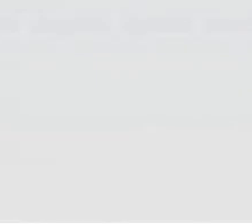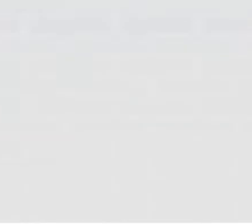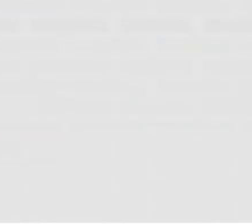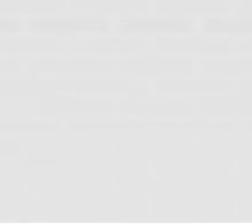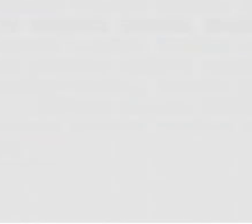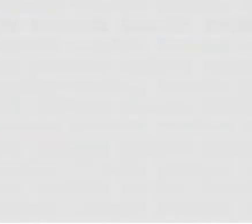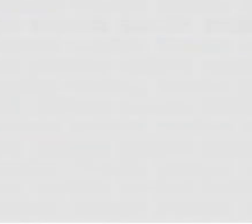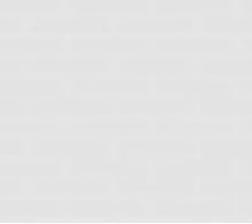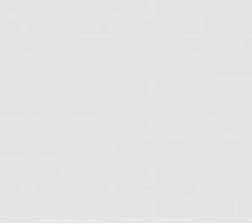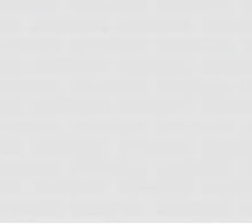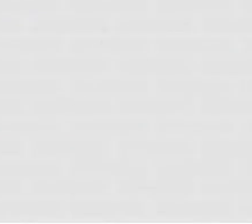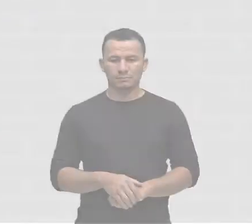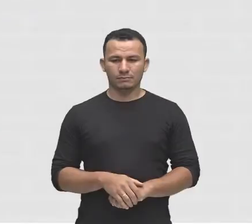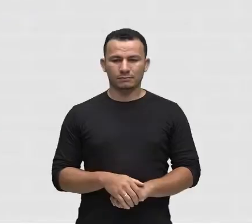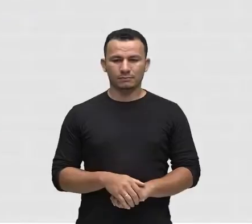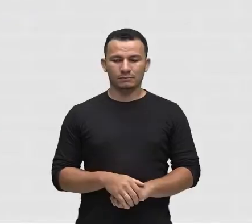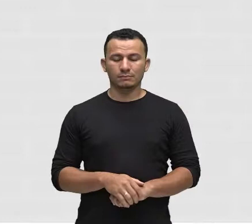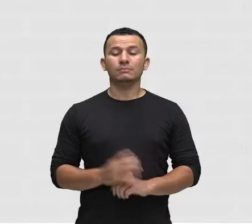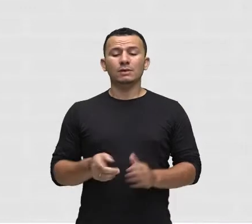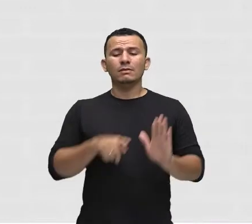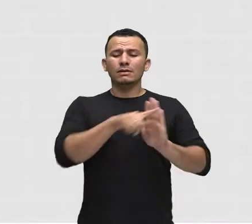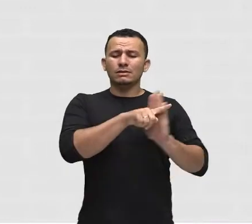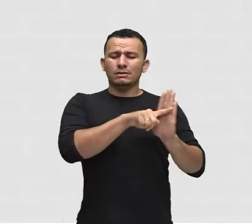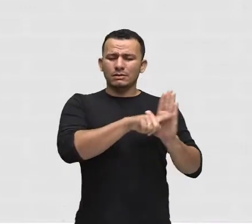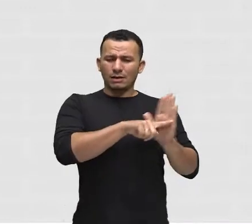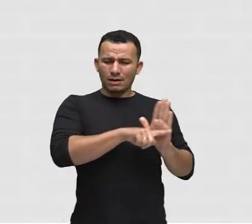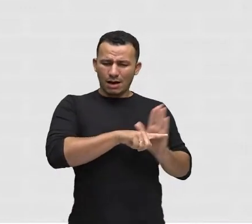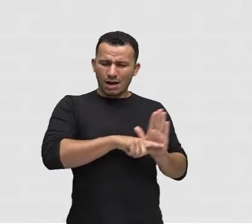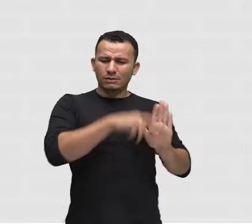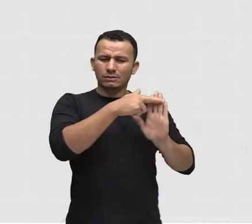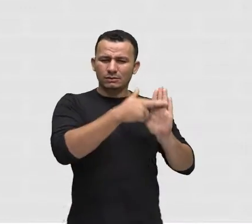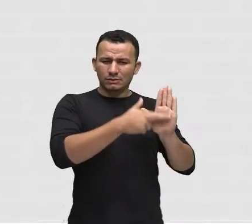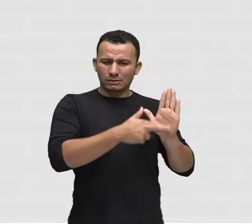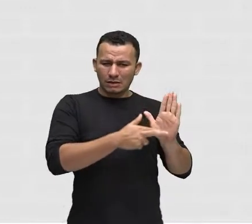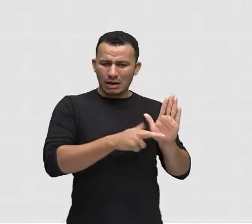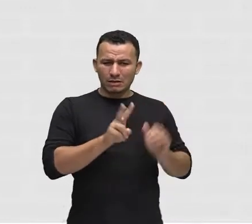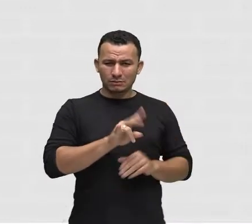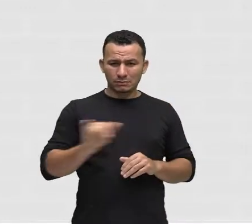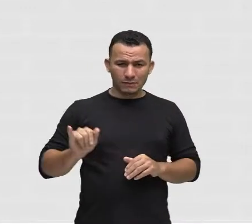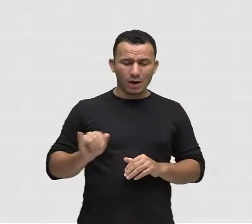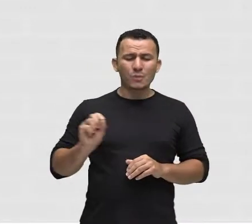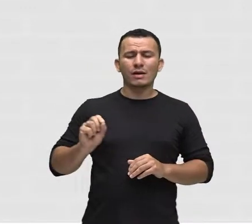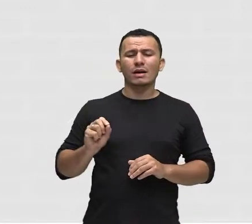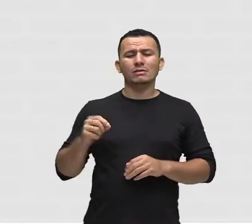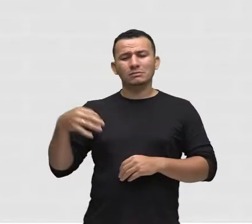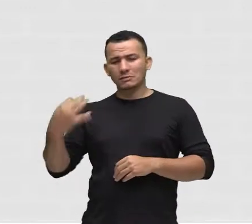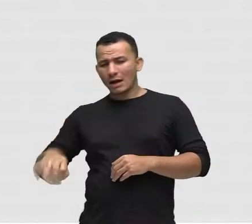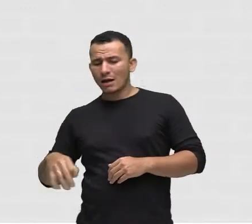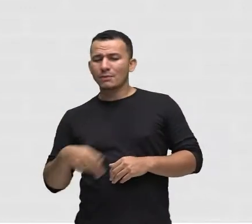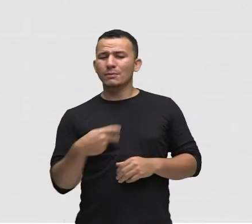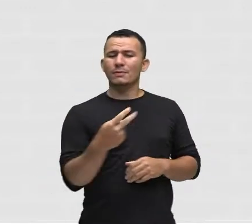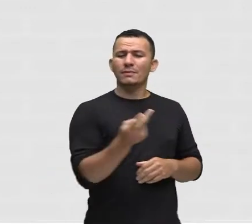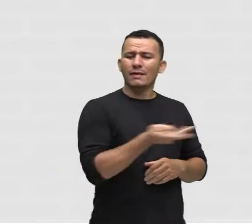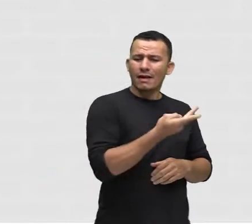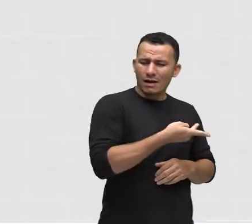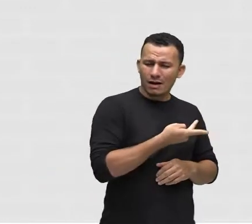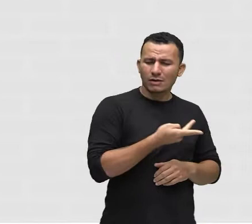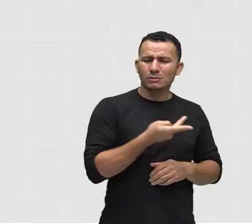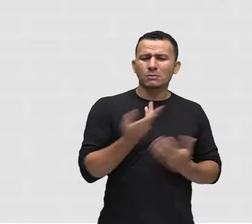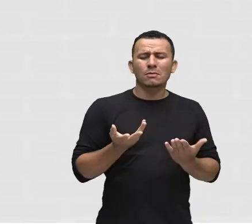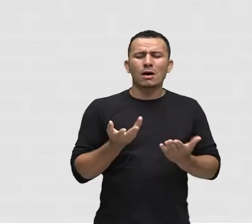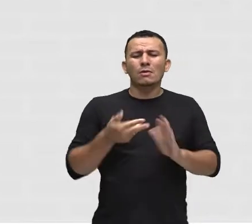novas, ponderar sobre o que é certo, o que é errado, o que eu devo